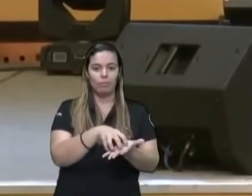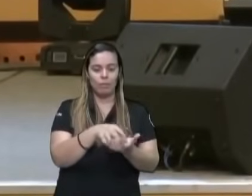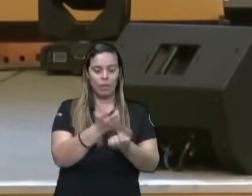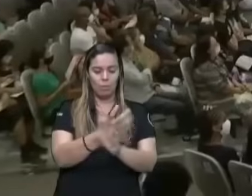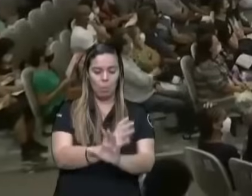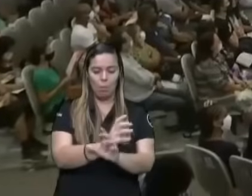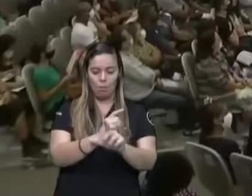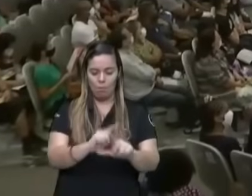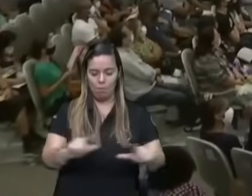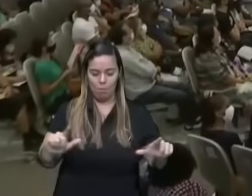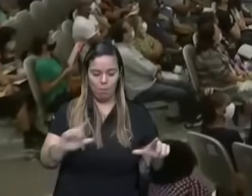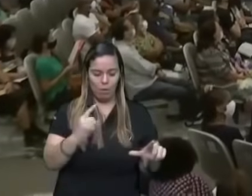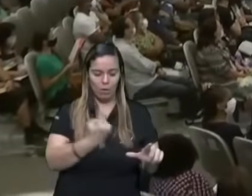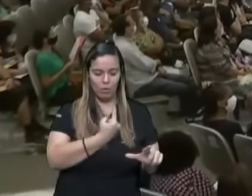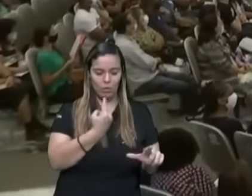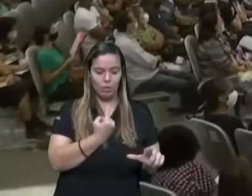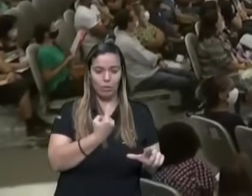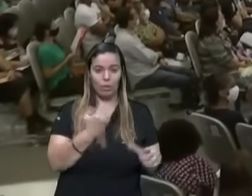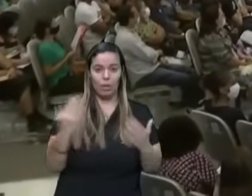de ninguém.